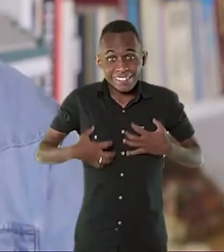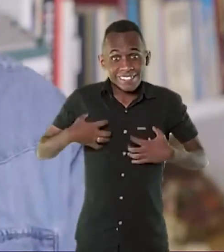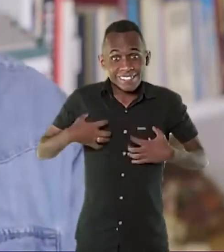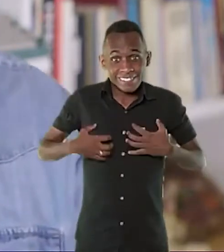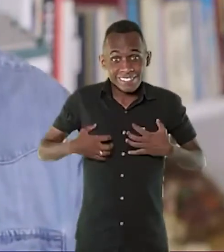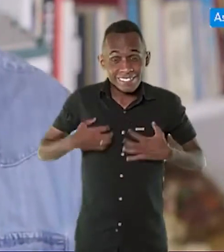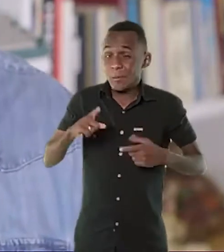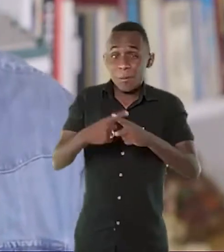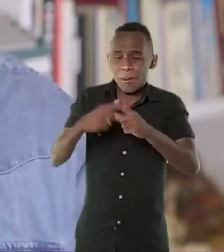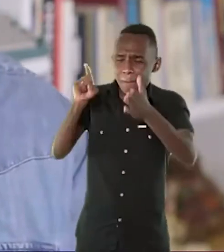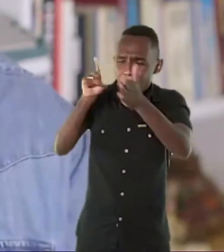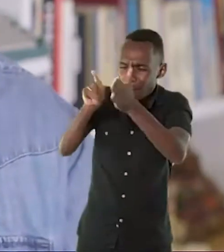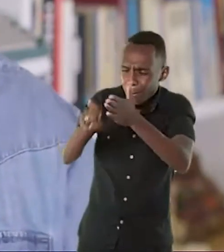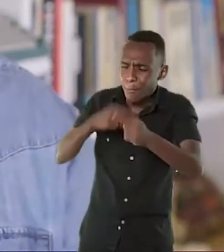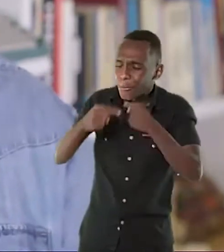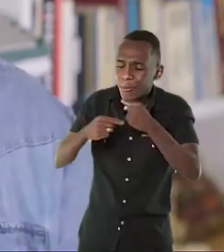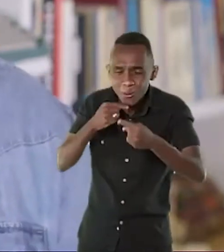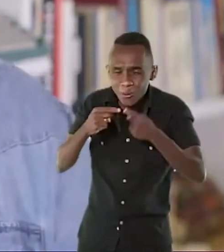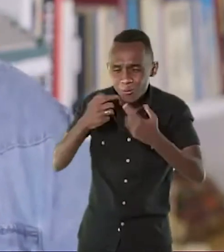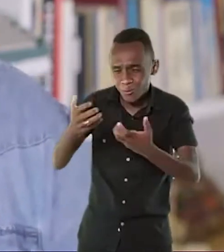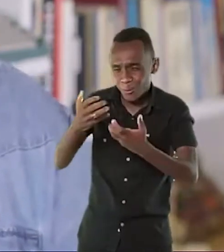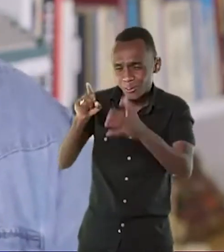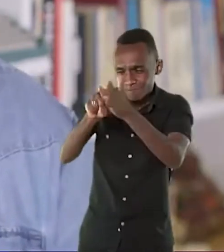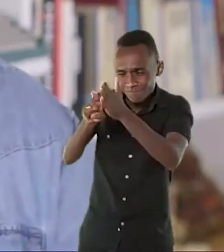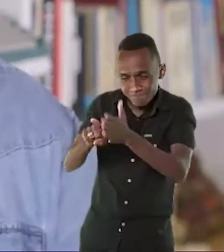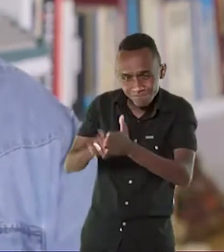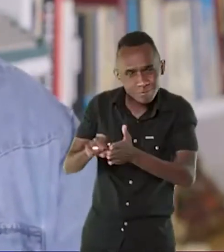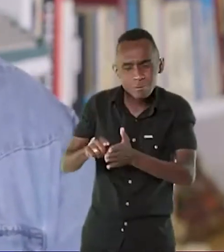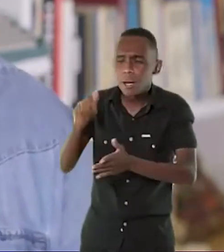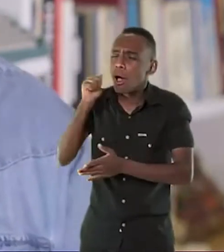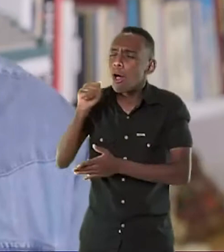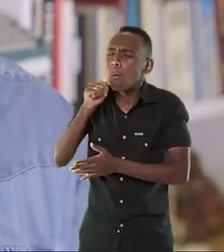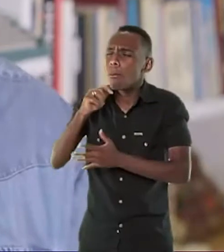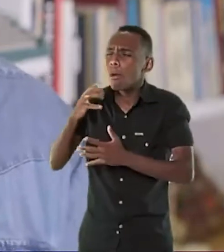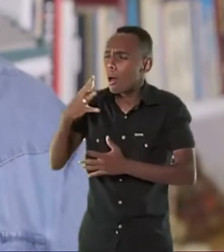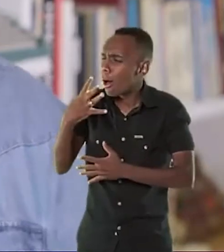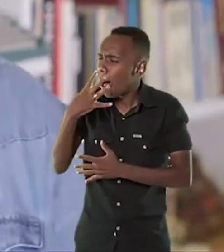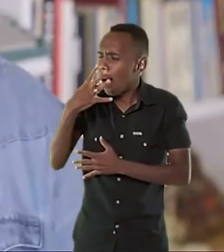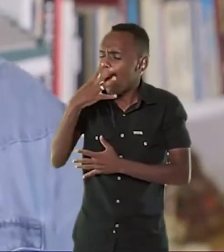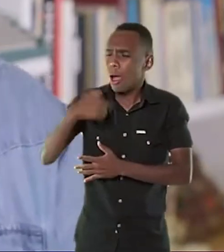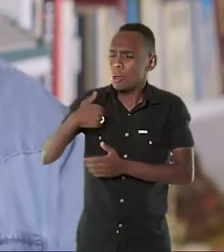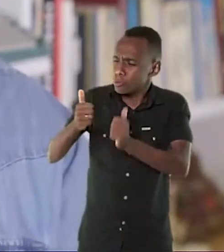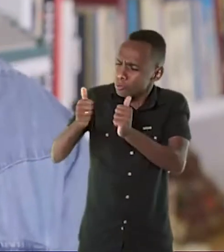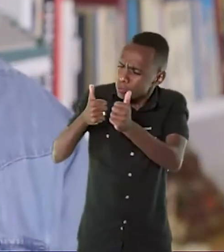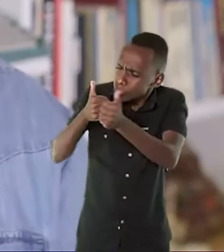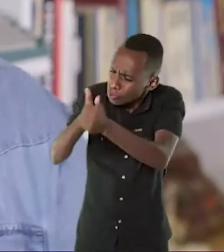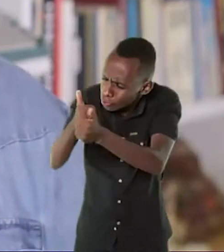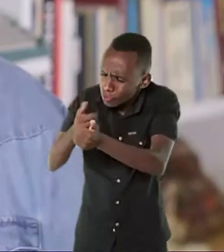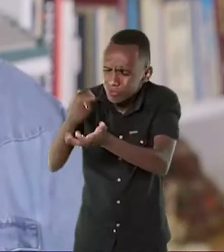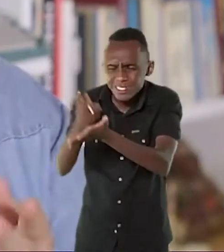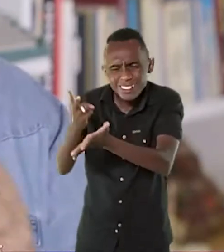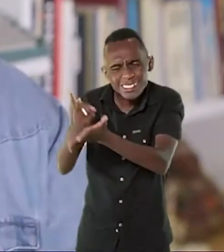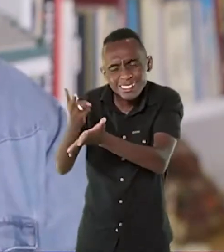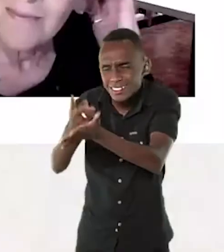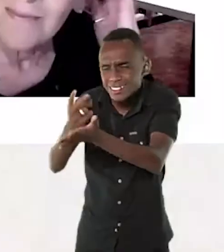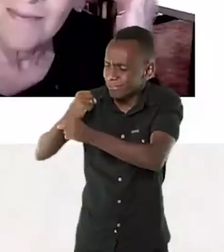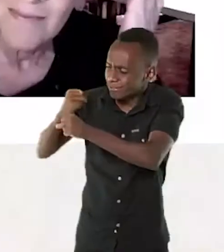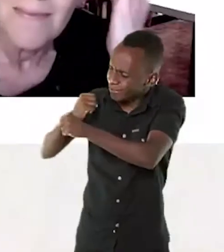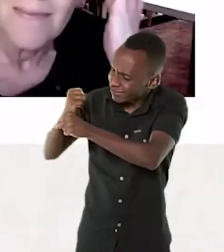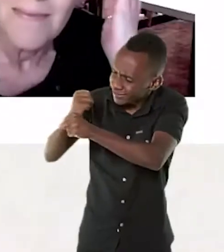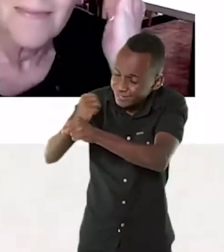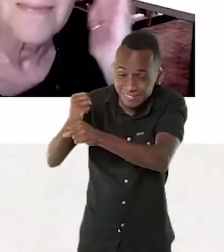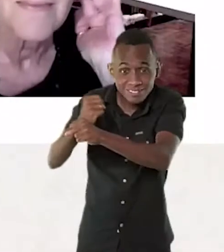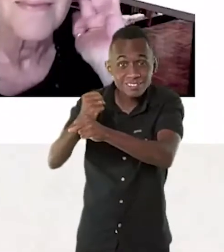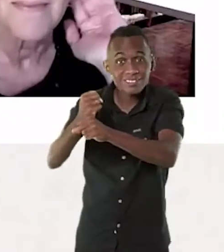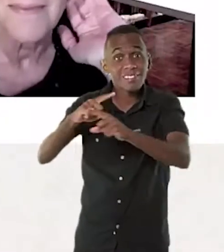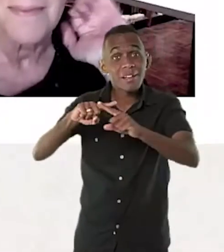fazer, de receber essa moça que eu admiro tanto, que eu acompanho há tanto tempo, que eu leio há tanto tempo, e só tive a felicidade